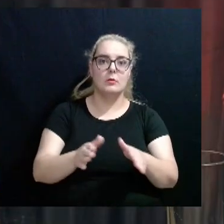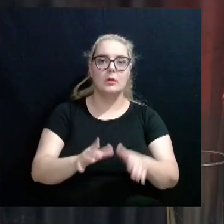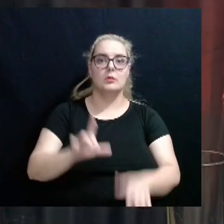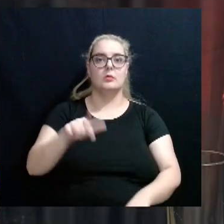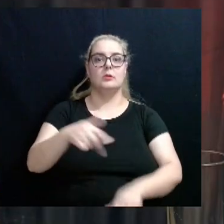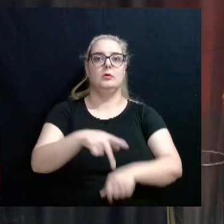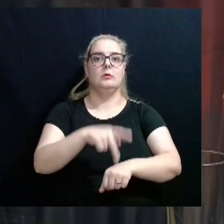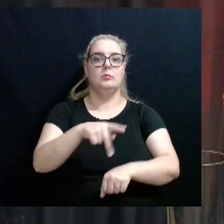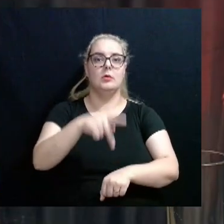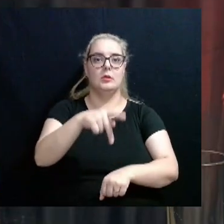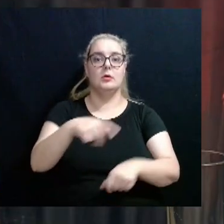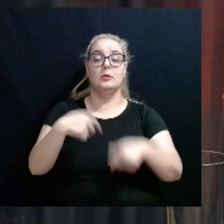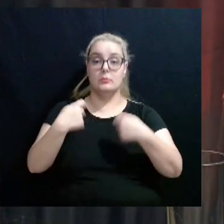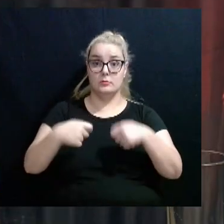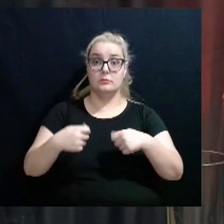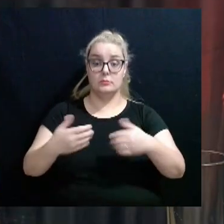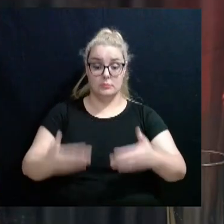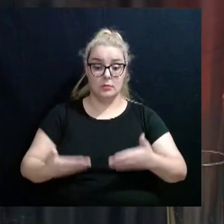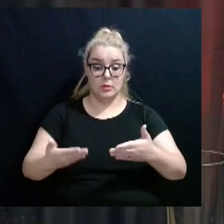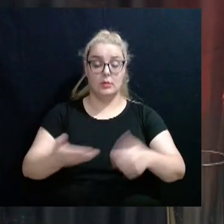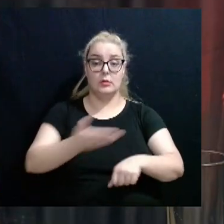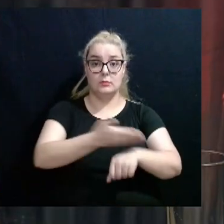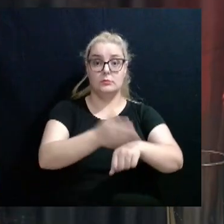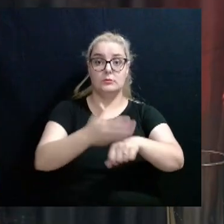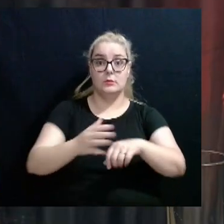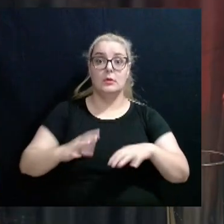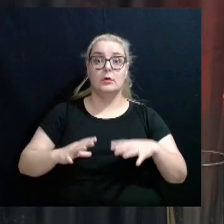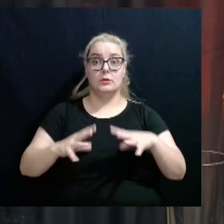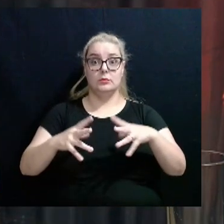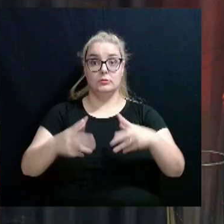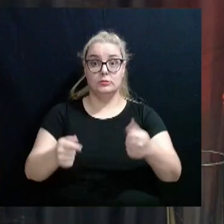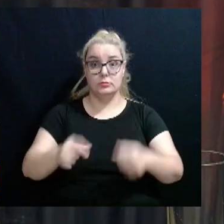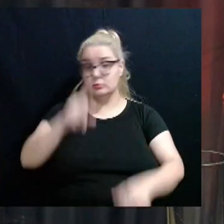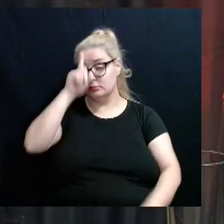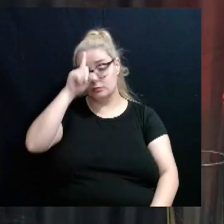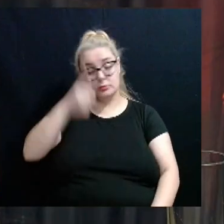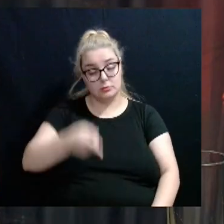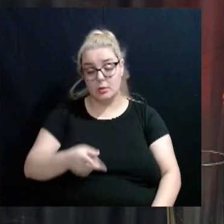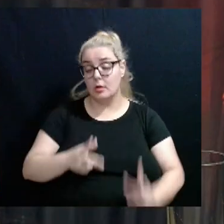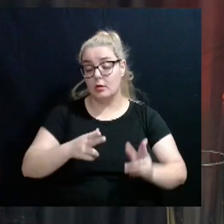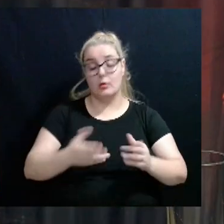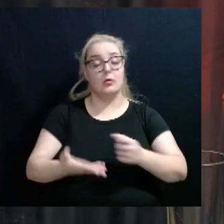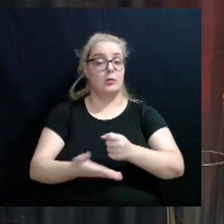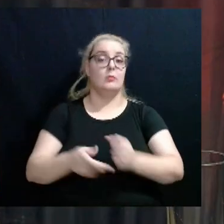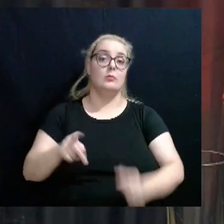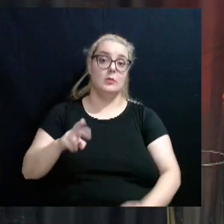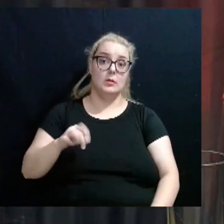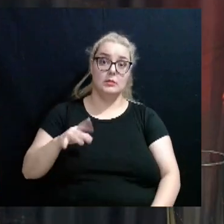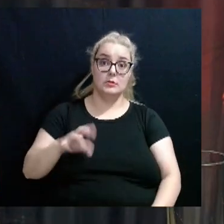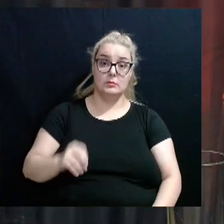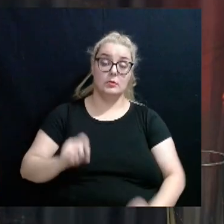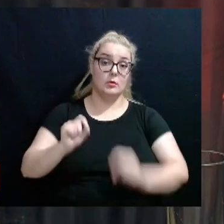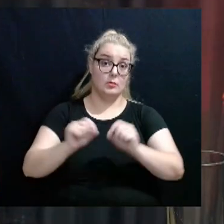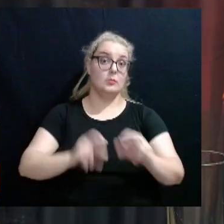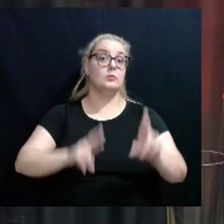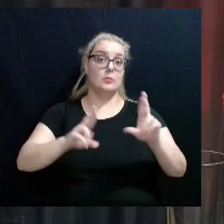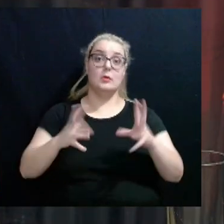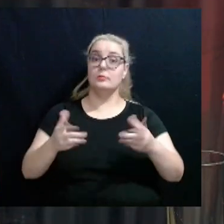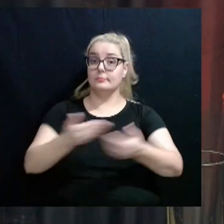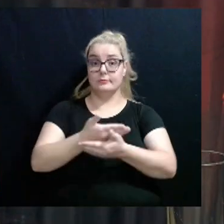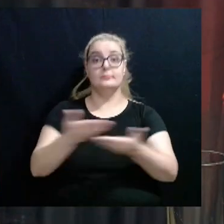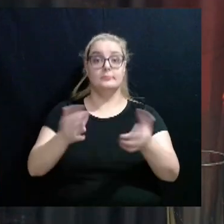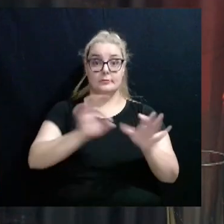você precisa colocar em prática tudo aquilo que você estabeleceu como princípio. Então o que eu desejo, né, para todos aqueles que estão